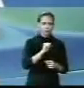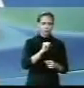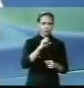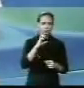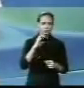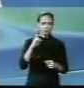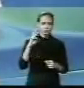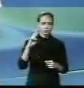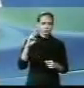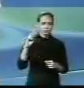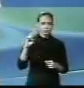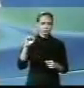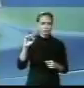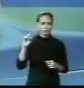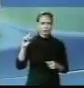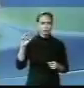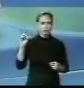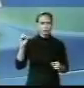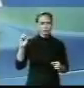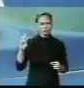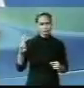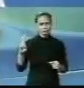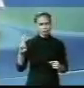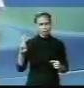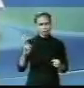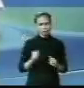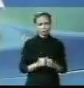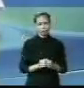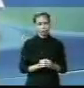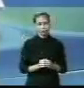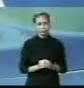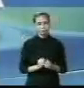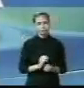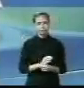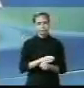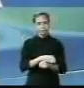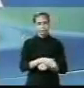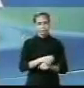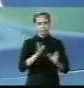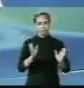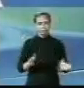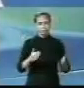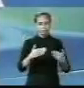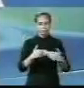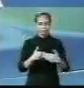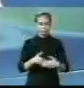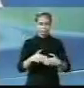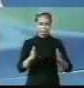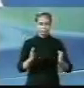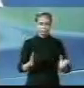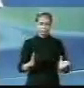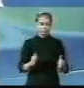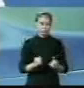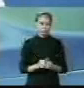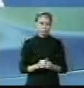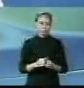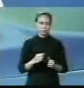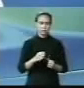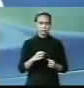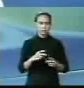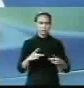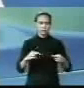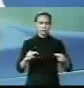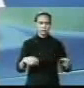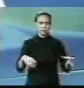o firewall de pacotes, né? Porque o SymFlood é uma inundação de requisições de SIM, de conexões, que um hacker, por